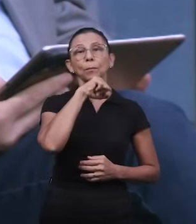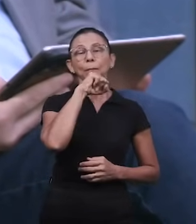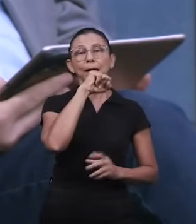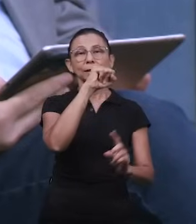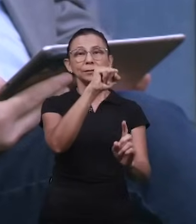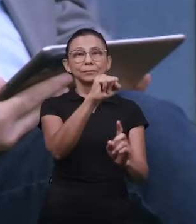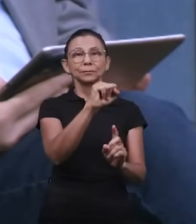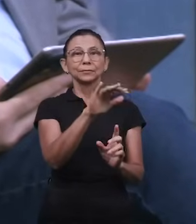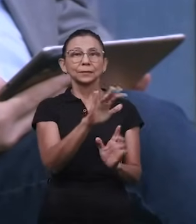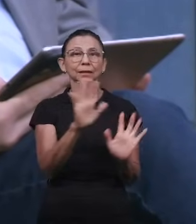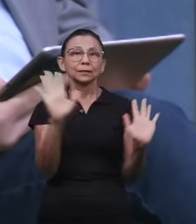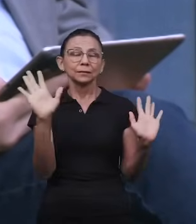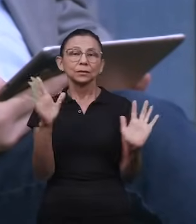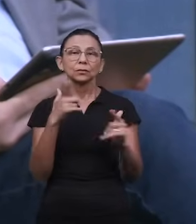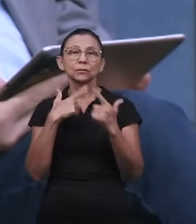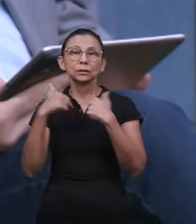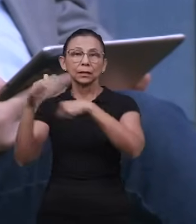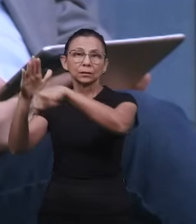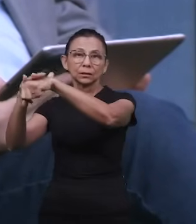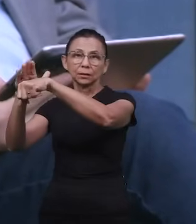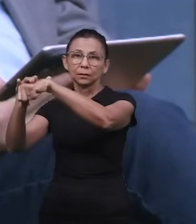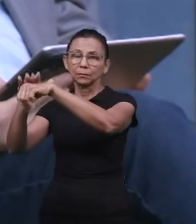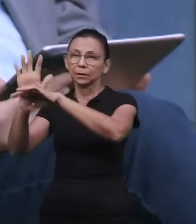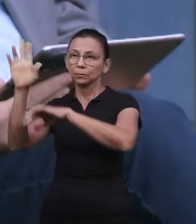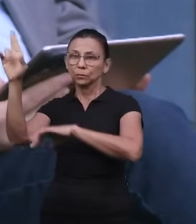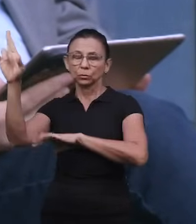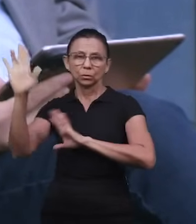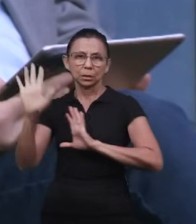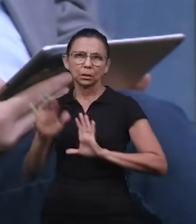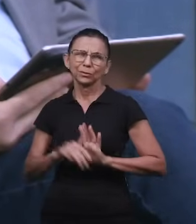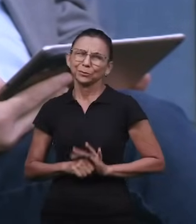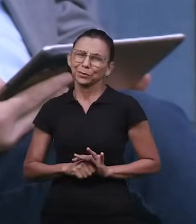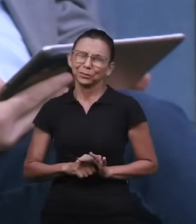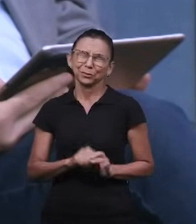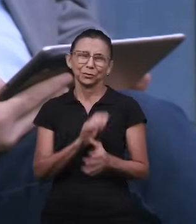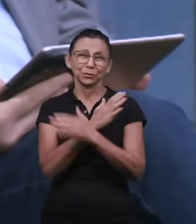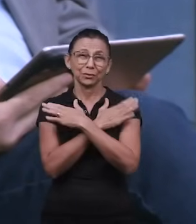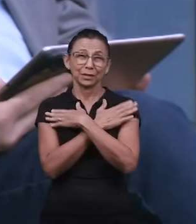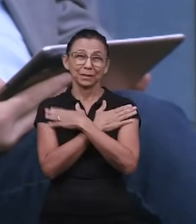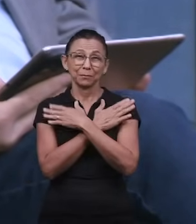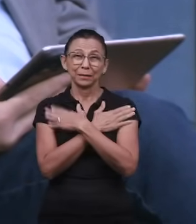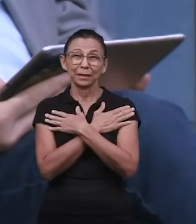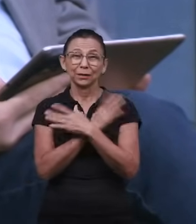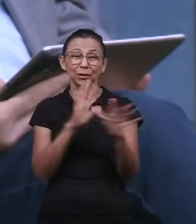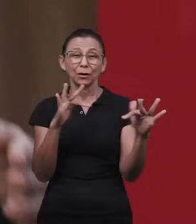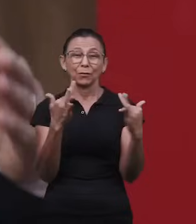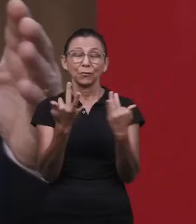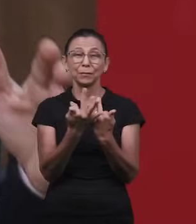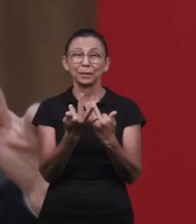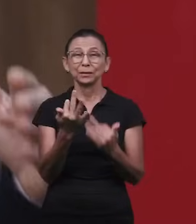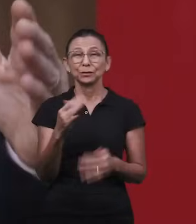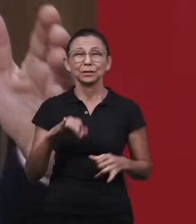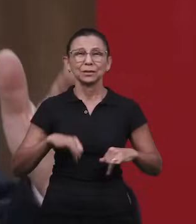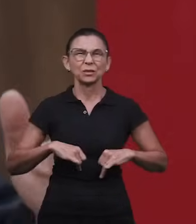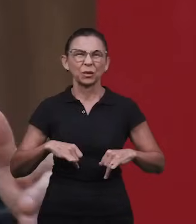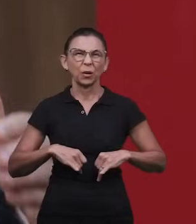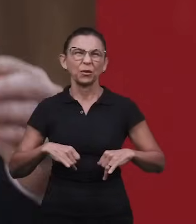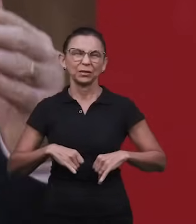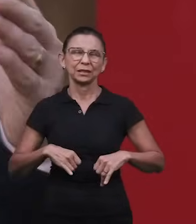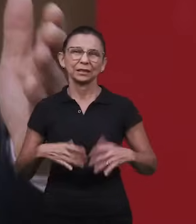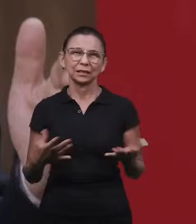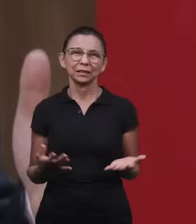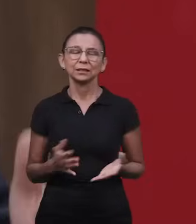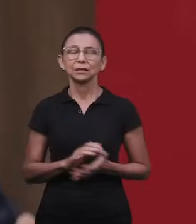o desejo dele, né? É claro, o desemprego afeta a família todinha muito. Quer dizer, ela foi lá no seminário, no